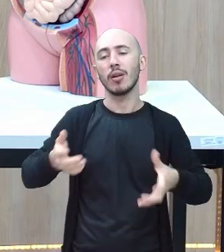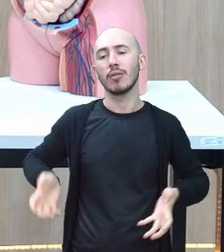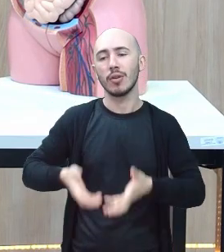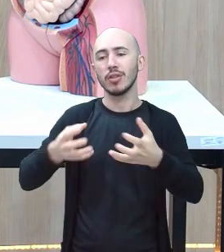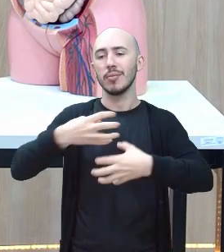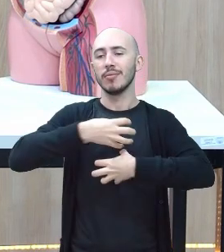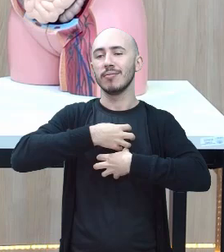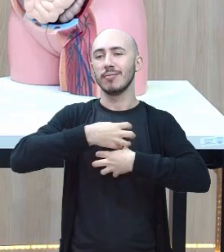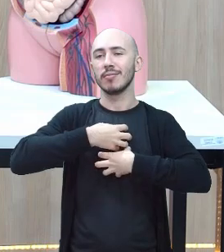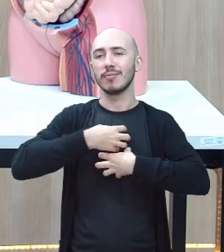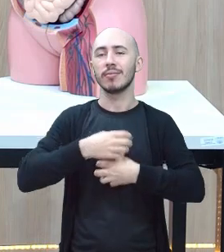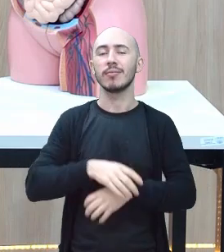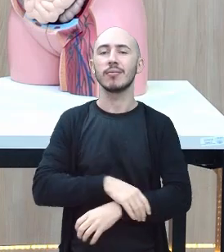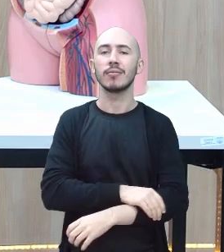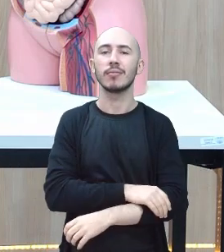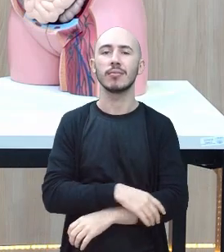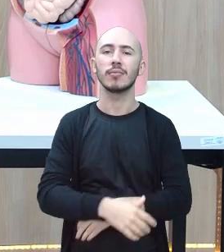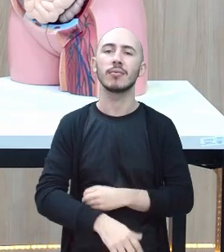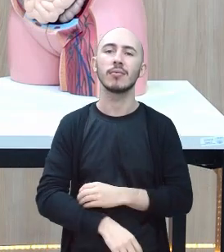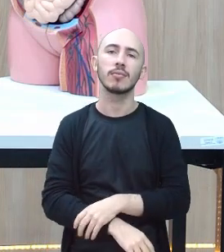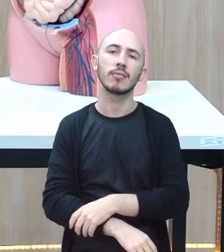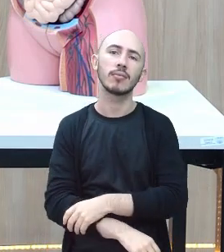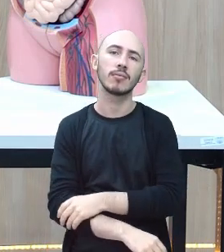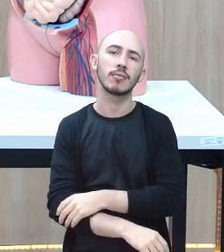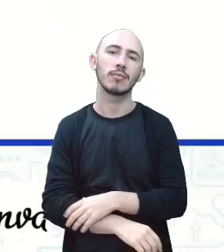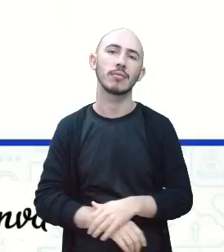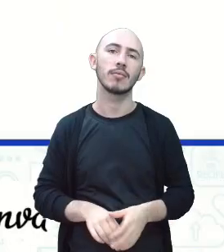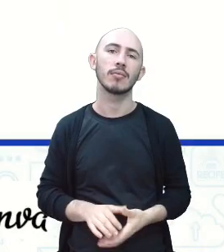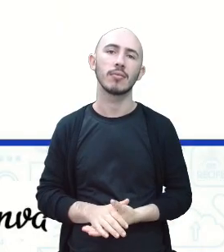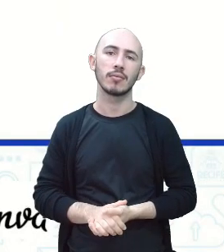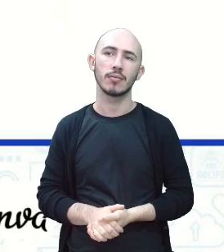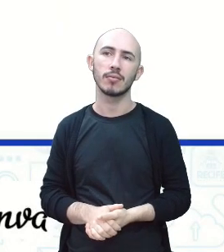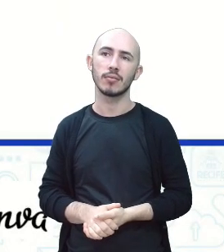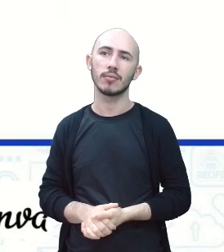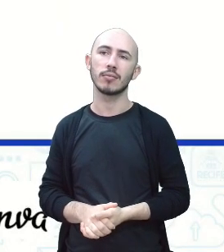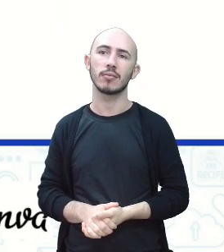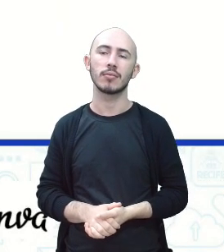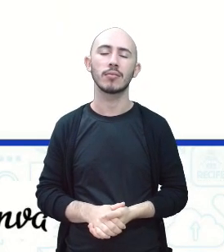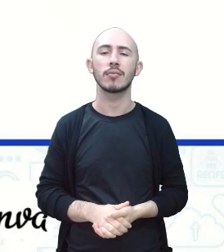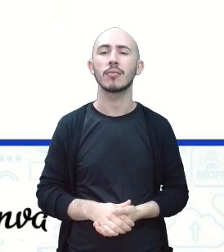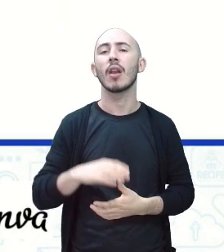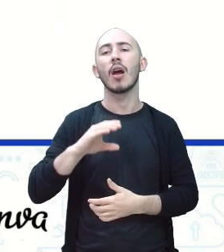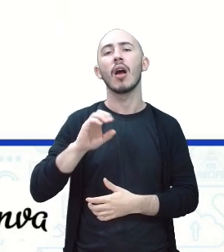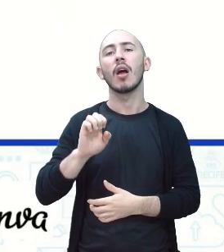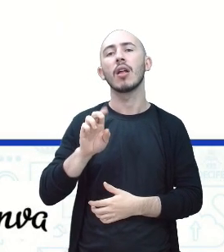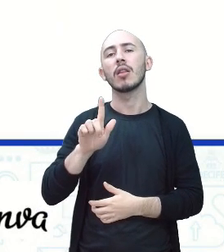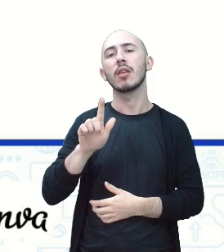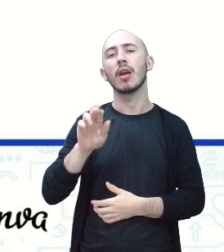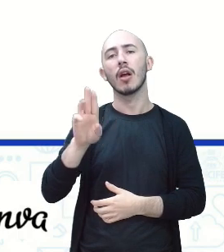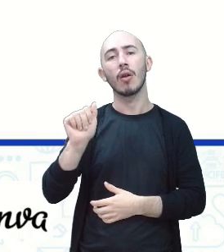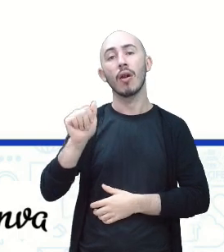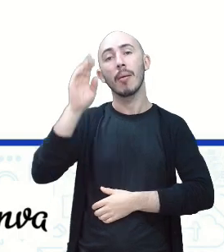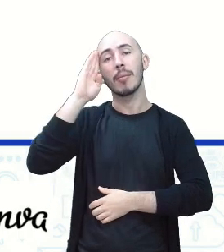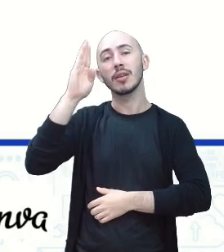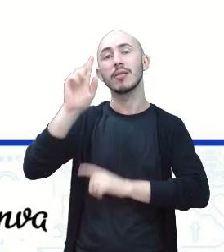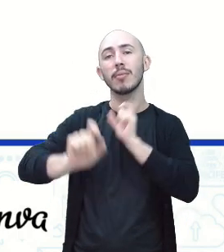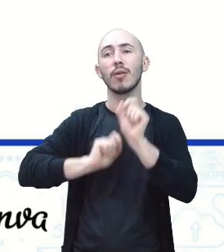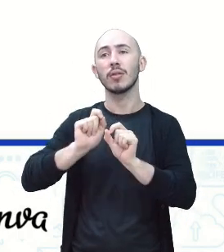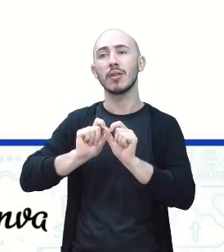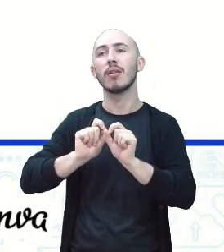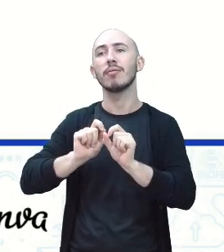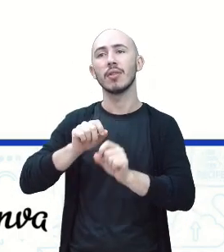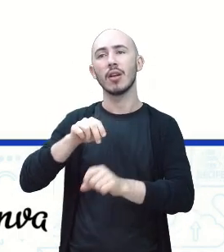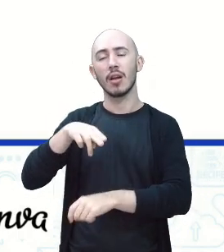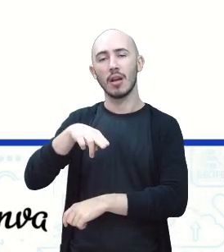dando no nosso organismo. E qual é a célula principal do sistema nervoso? O neurônio. É